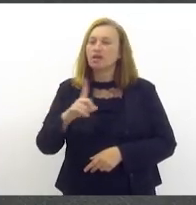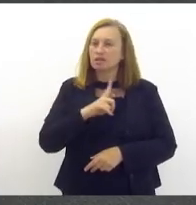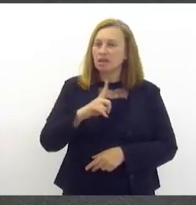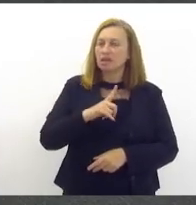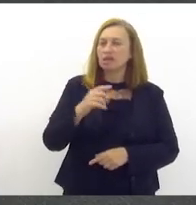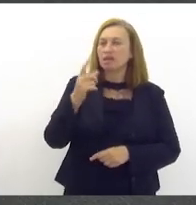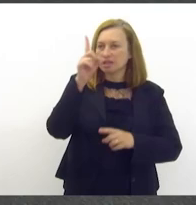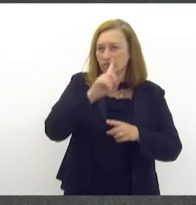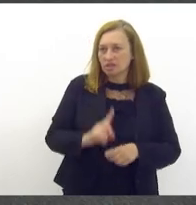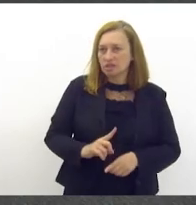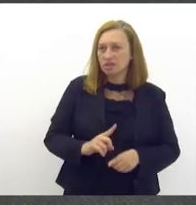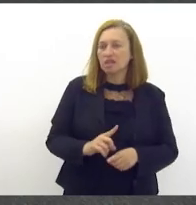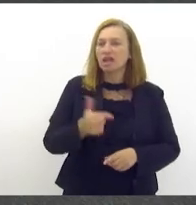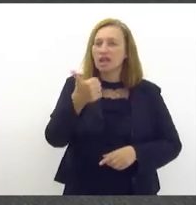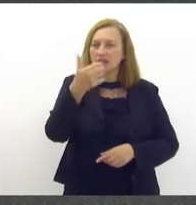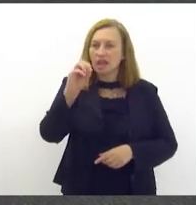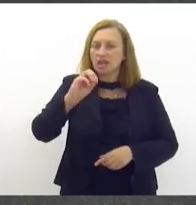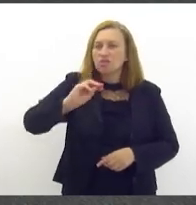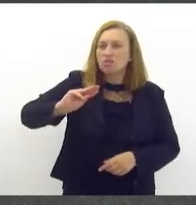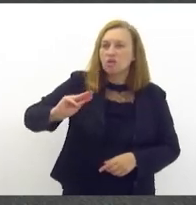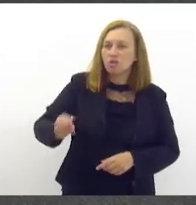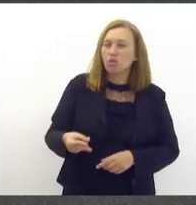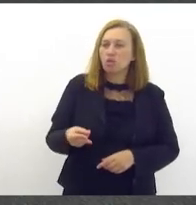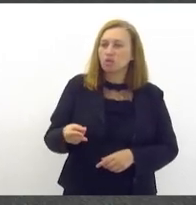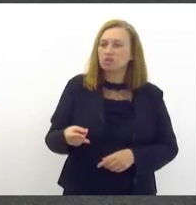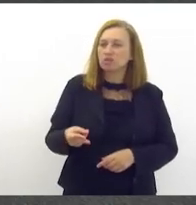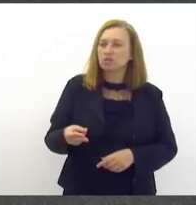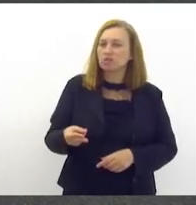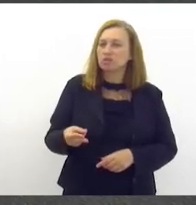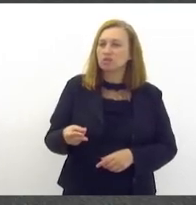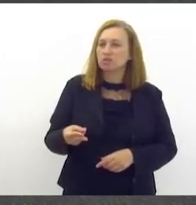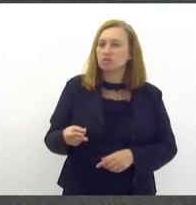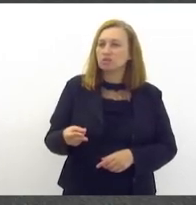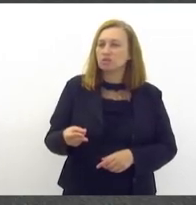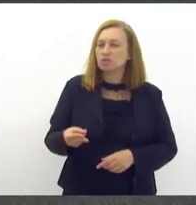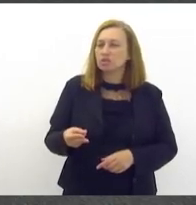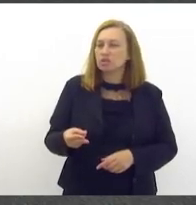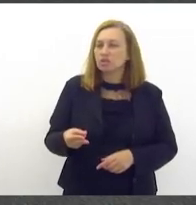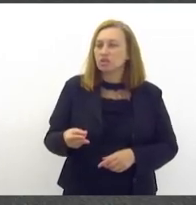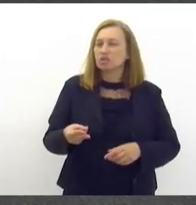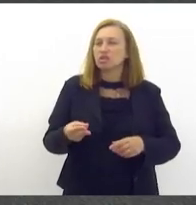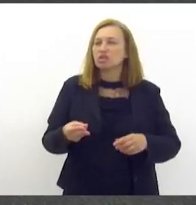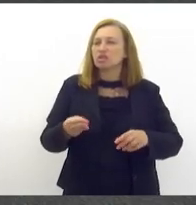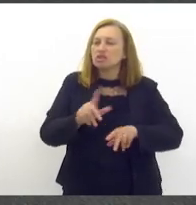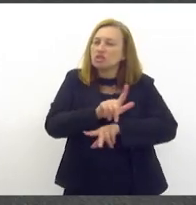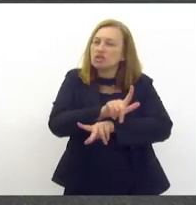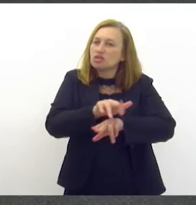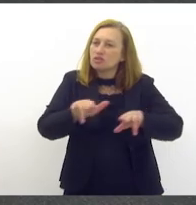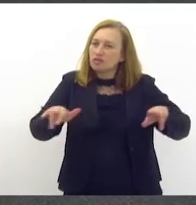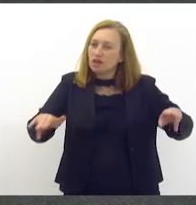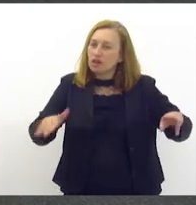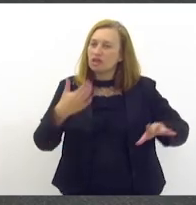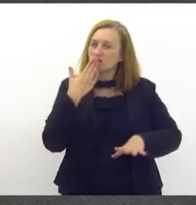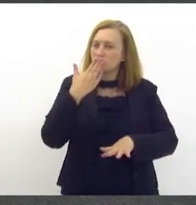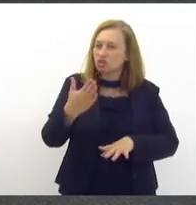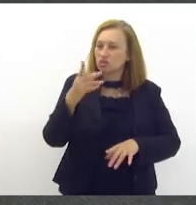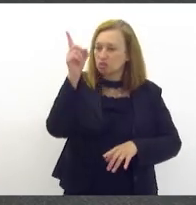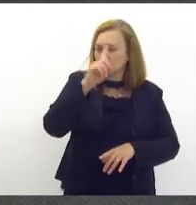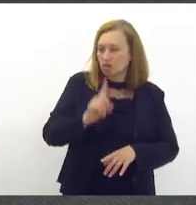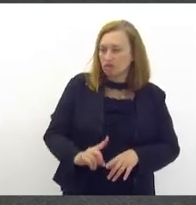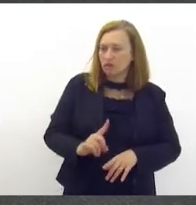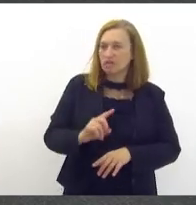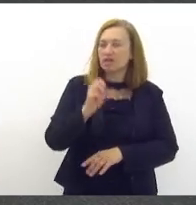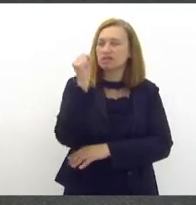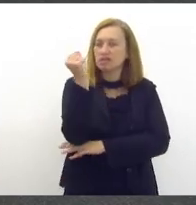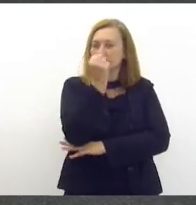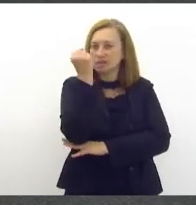delas 10 milhões com deficiência de tipos graves. Então, nada mais justo do